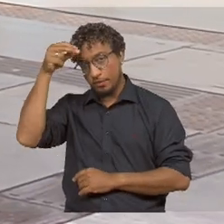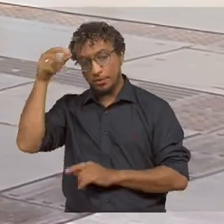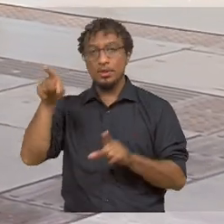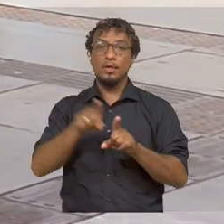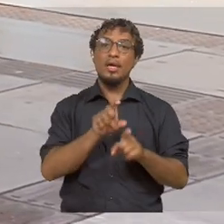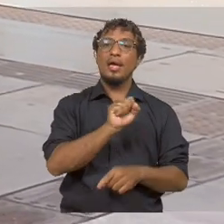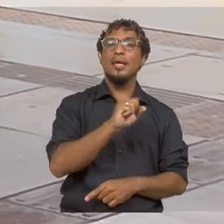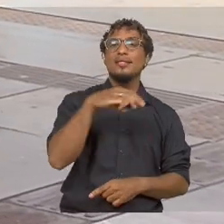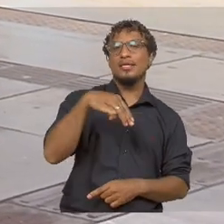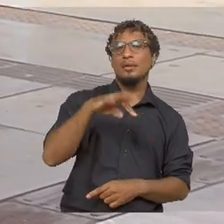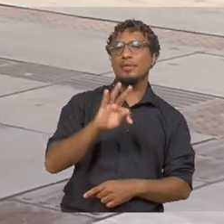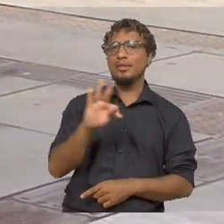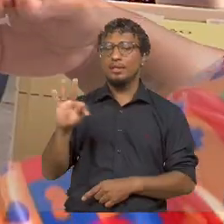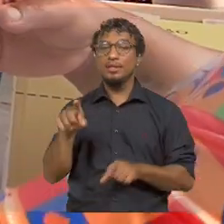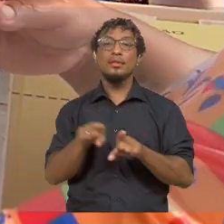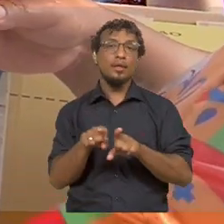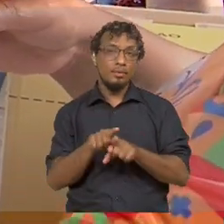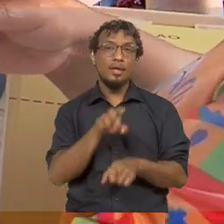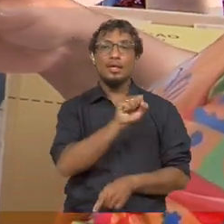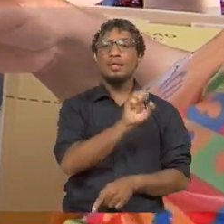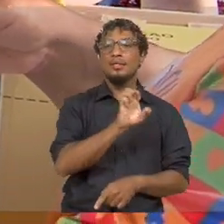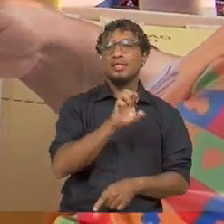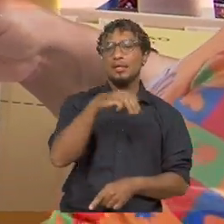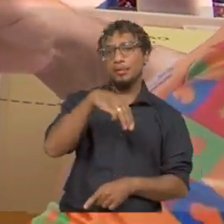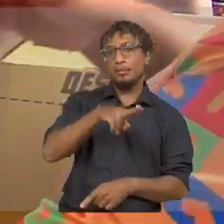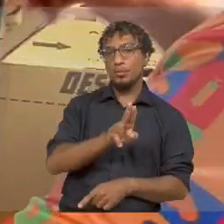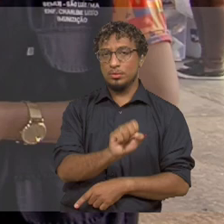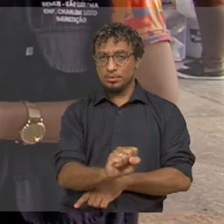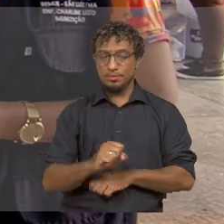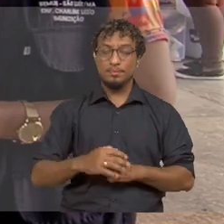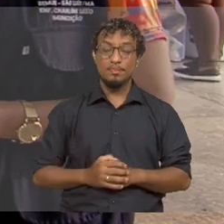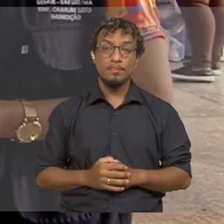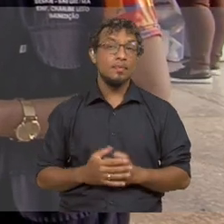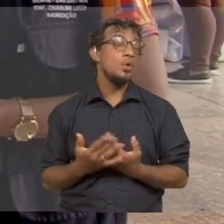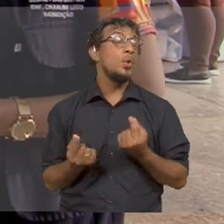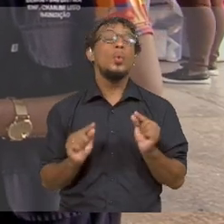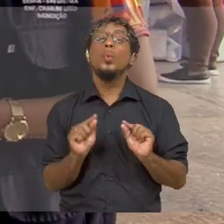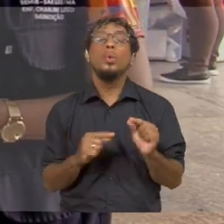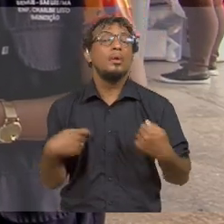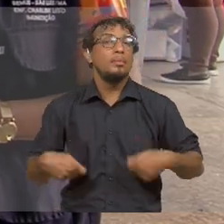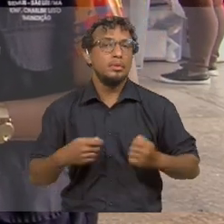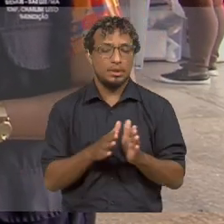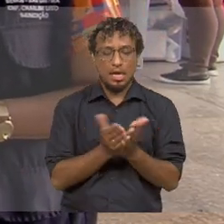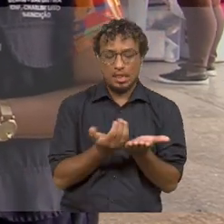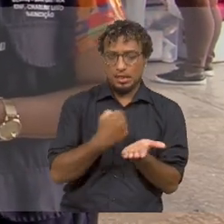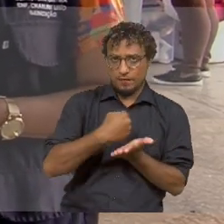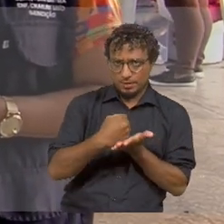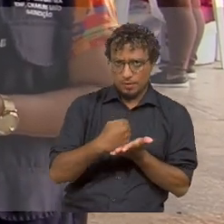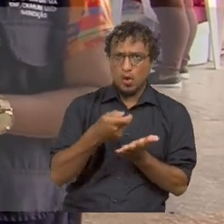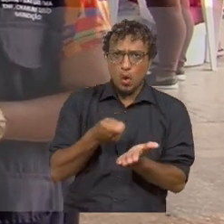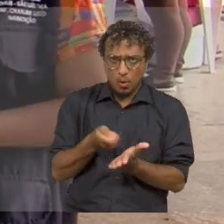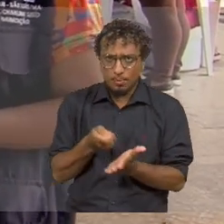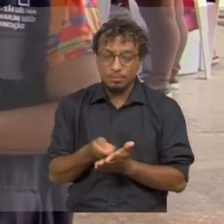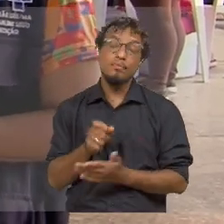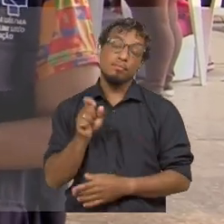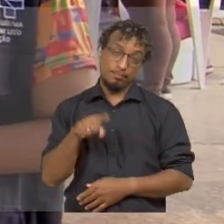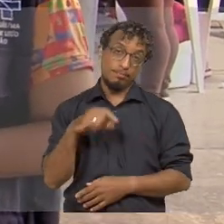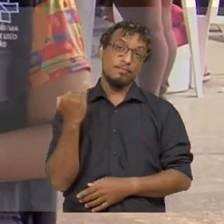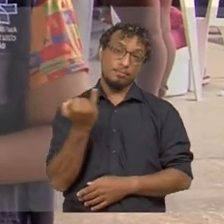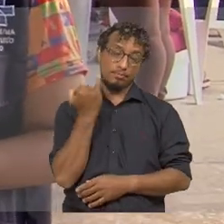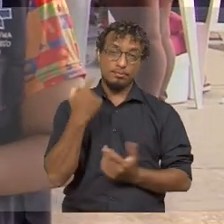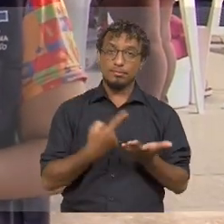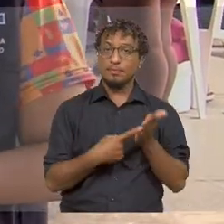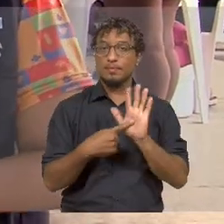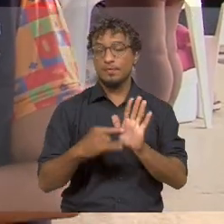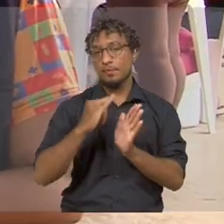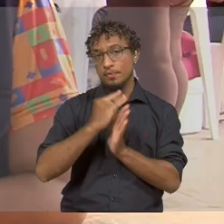da SMTT e também da CEMUS. Charlene, o que é preciso trazer? Cartão de vacinação é obrigatório? É importante apresentar